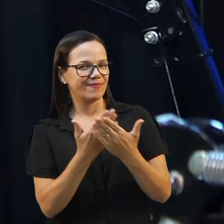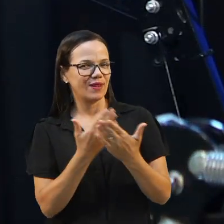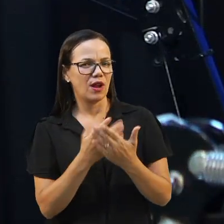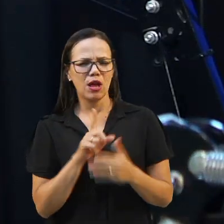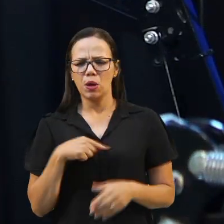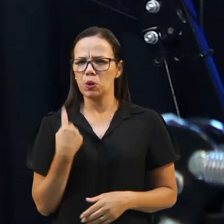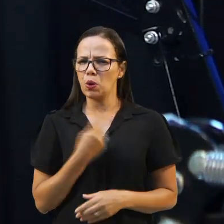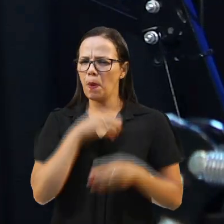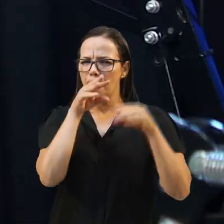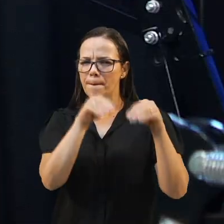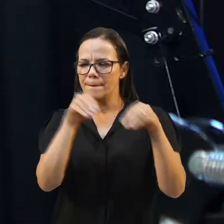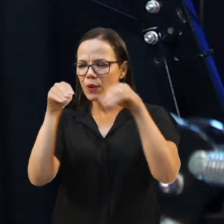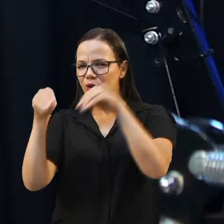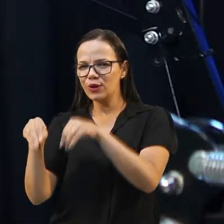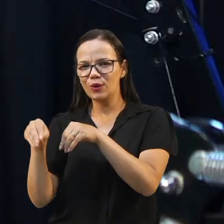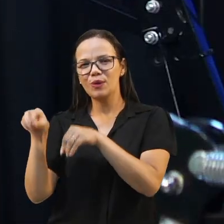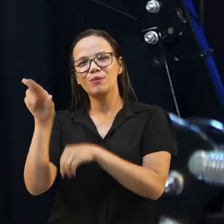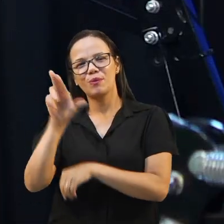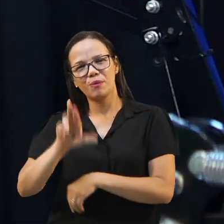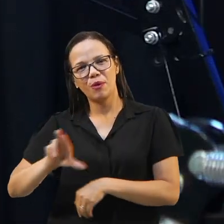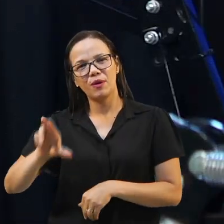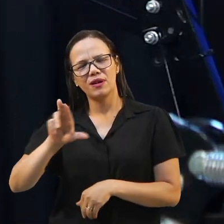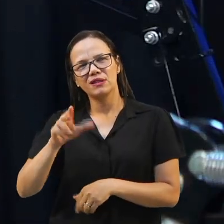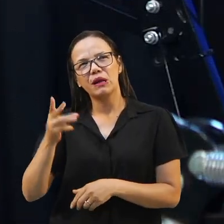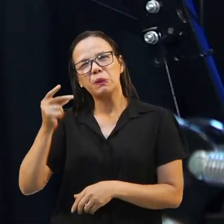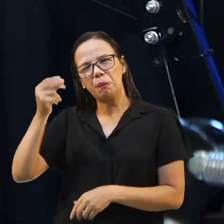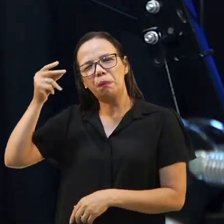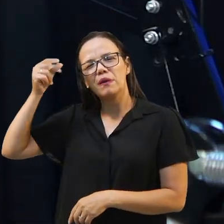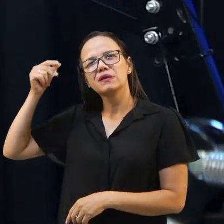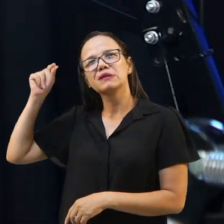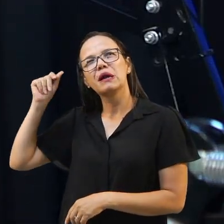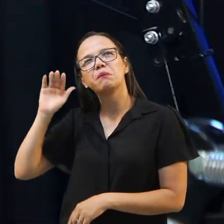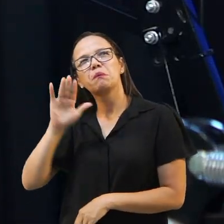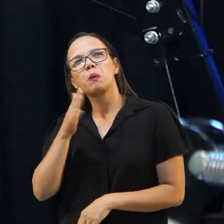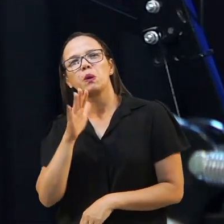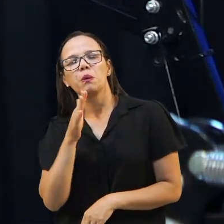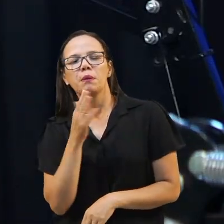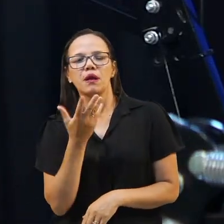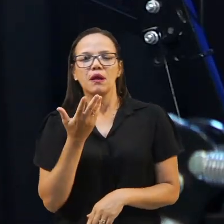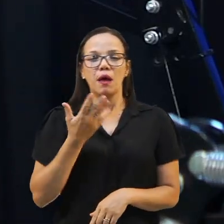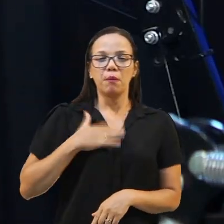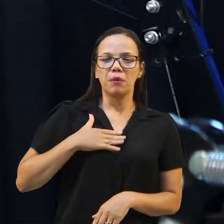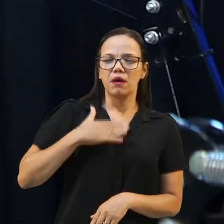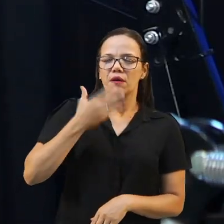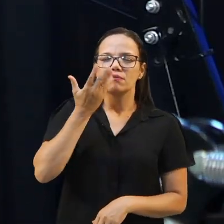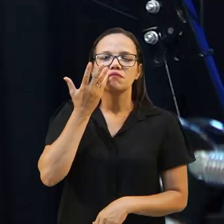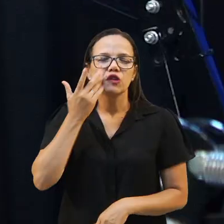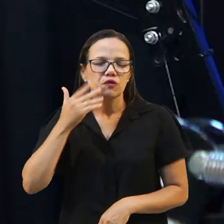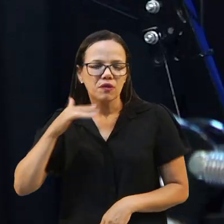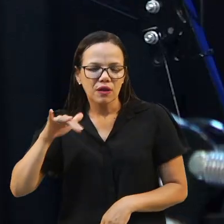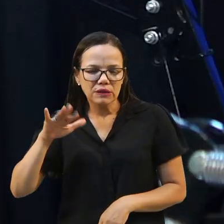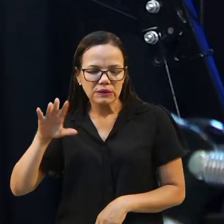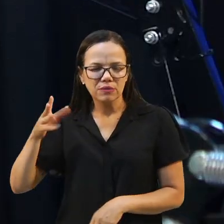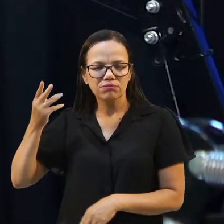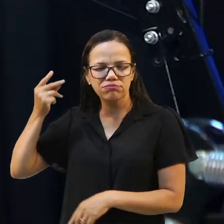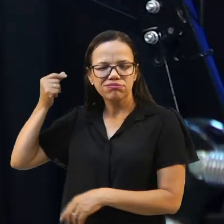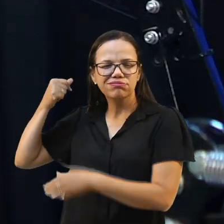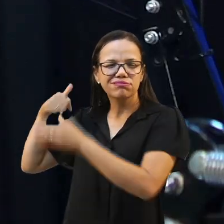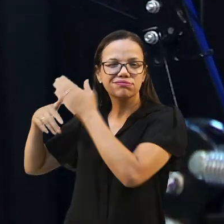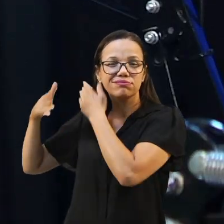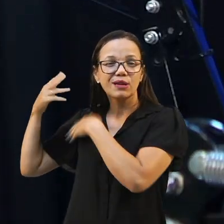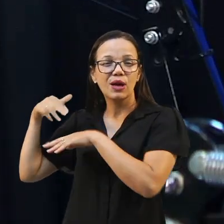nos mudamos para Uberlândia. Uberlândia, naquela época, e a minha infância, então, ela, em